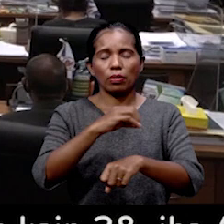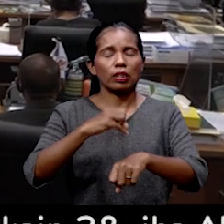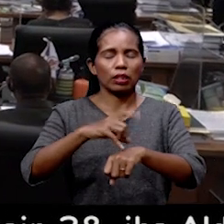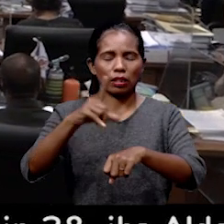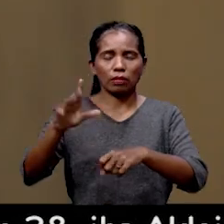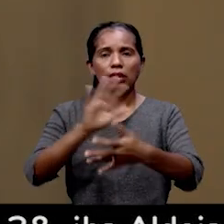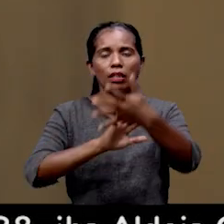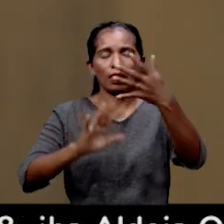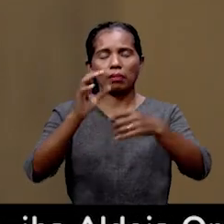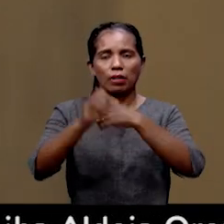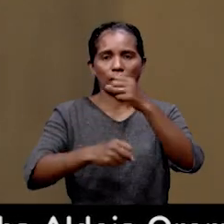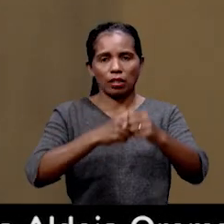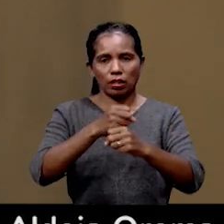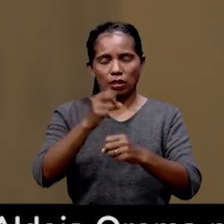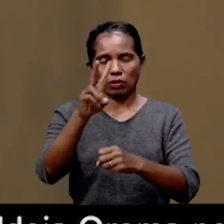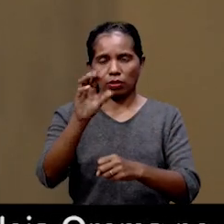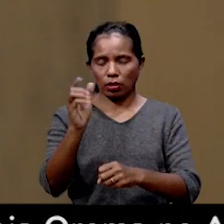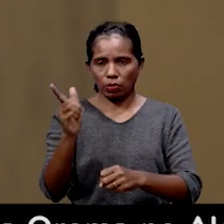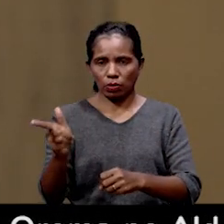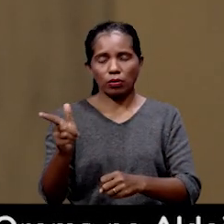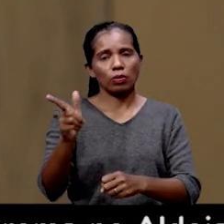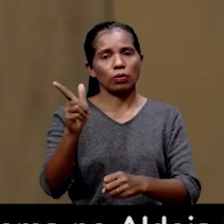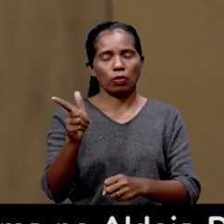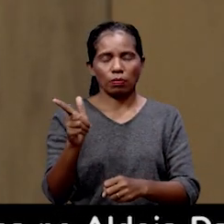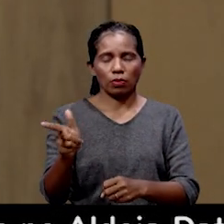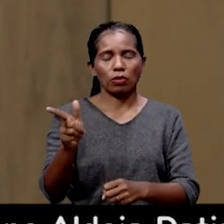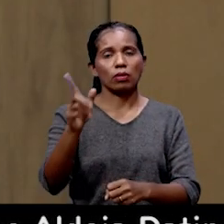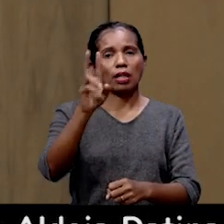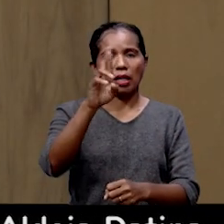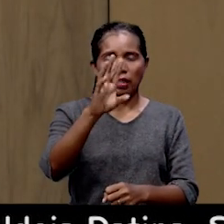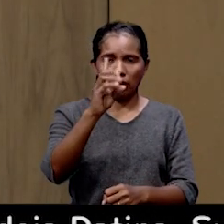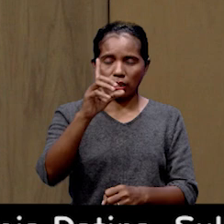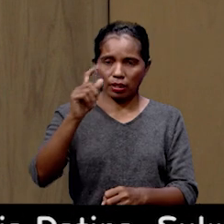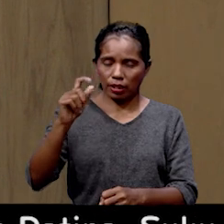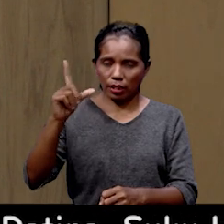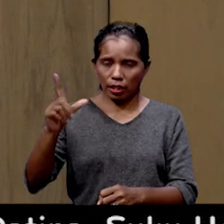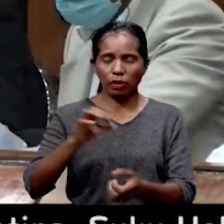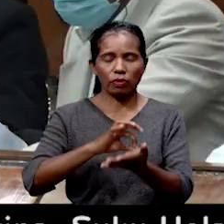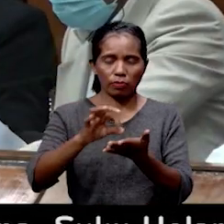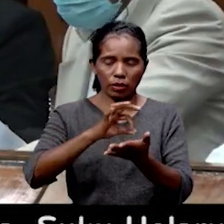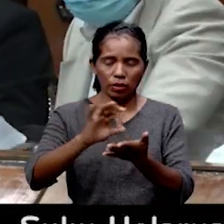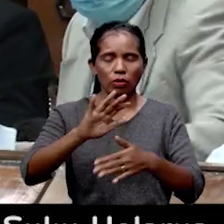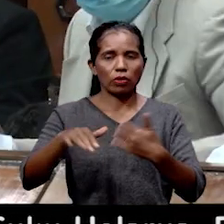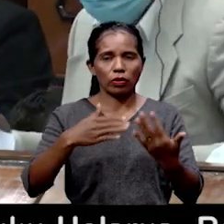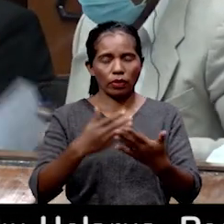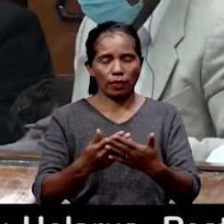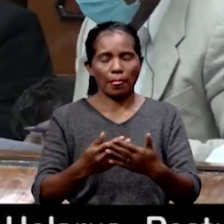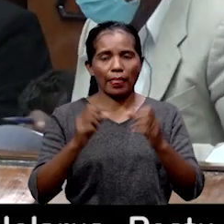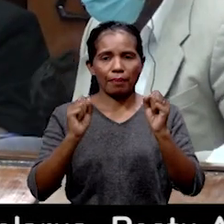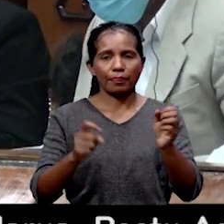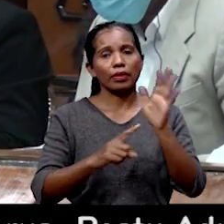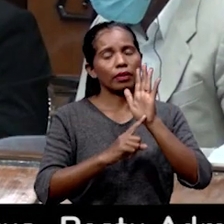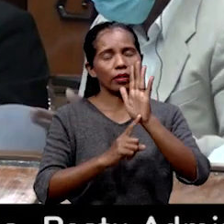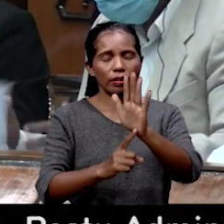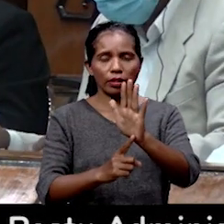comemoração Tinan Ruanulu, constituição RDTL, reformação no seminário Sira. E a categoria transferência